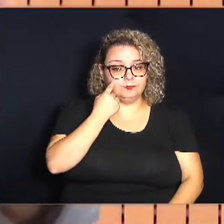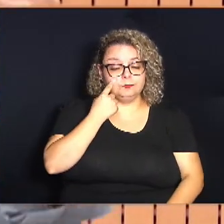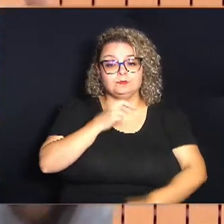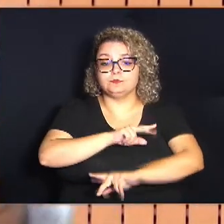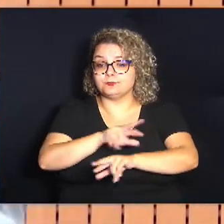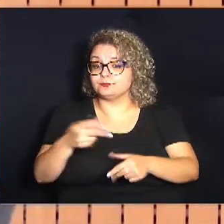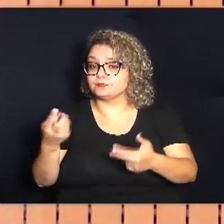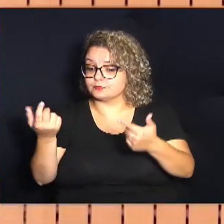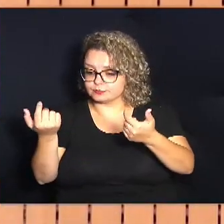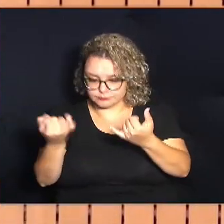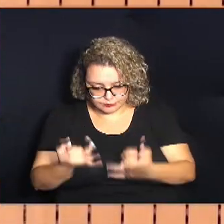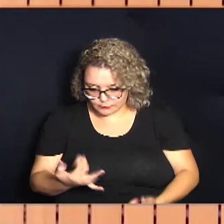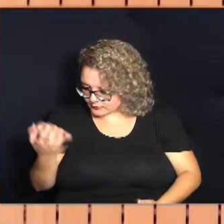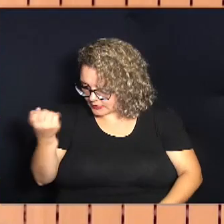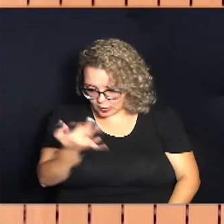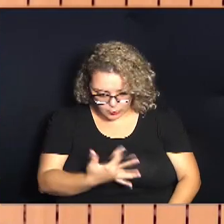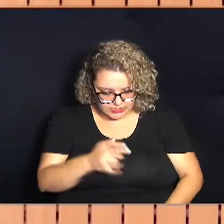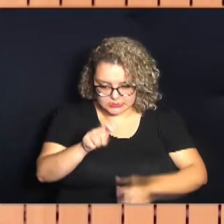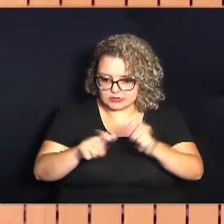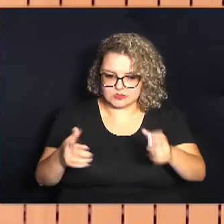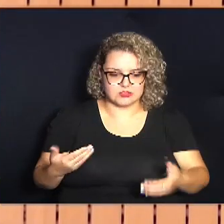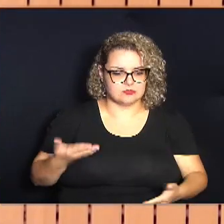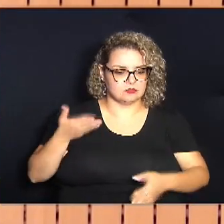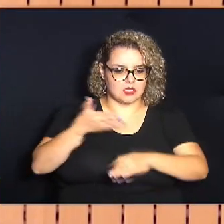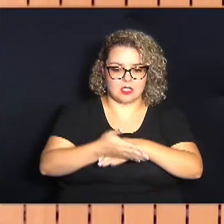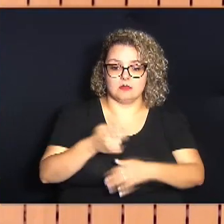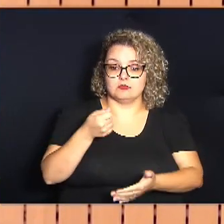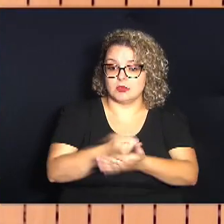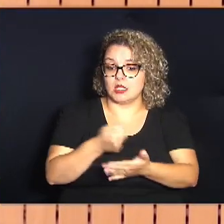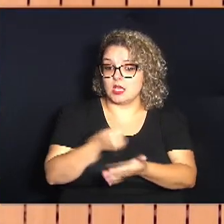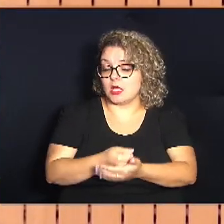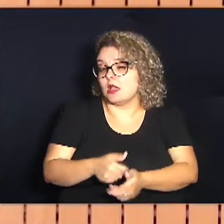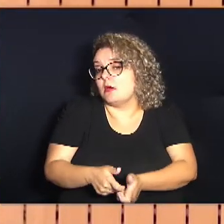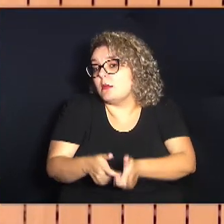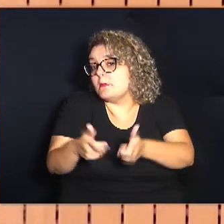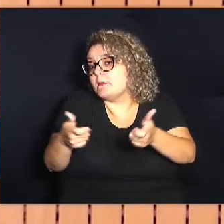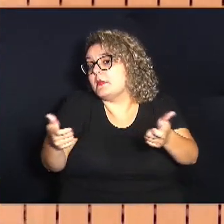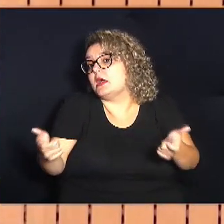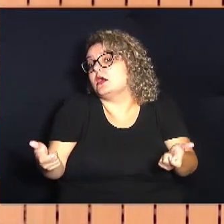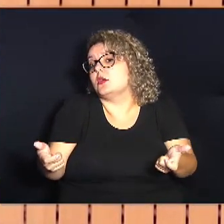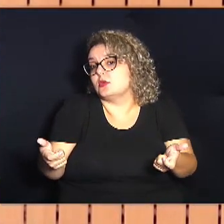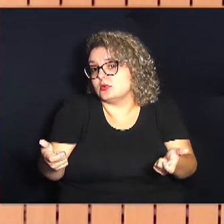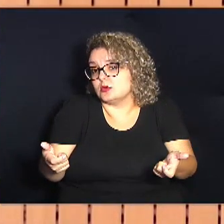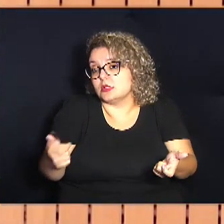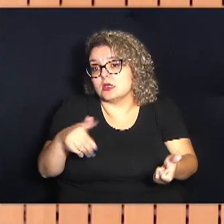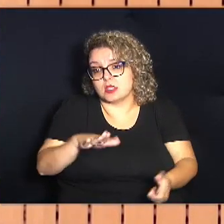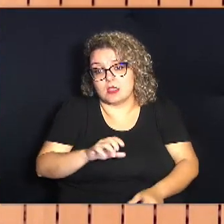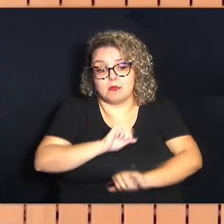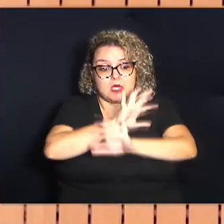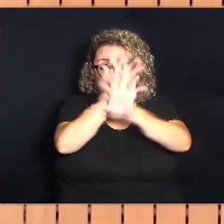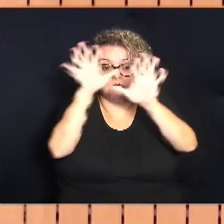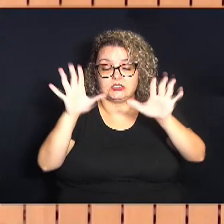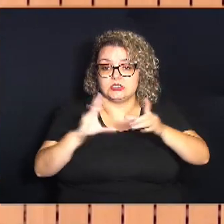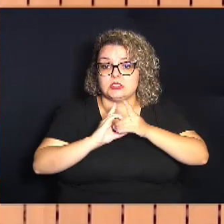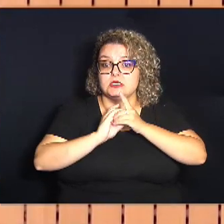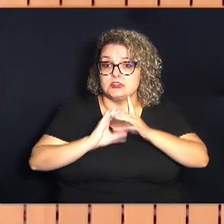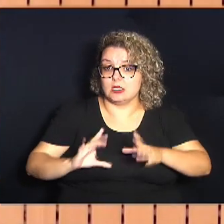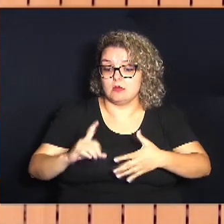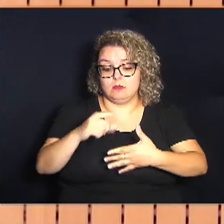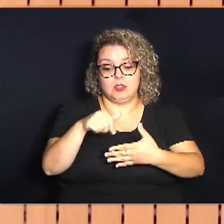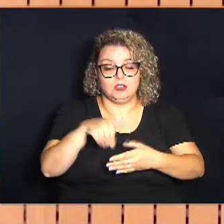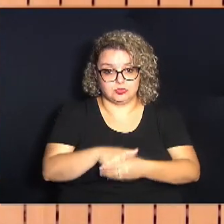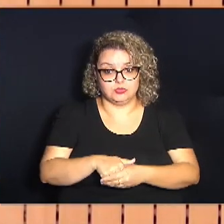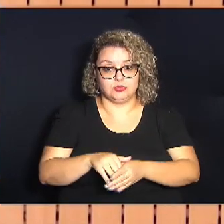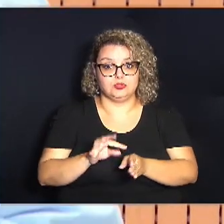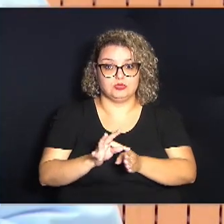se envolveu nesse processo para garantir essa que talvez tenha sido a maior e mais transparente, democrática eleição de